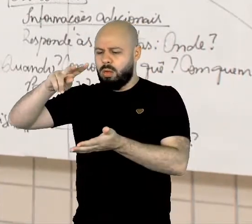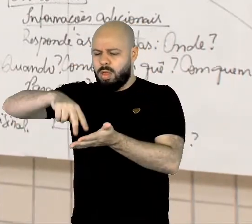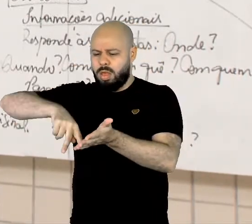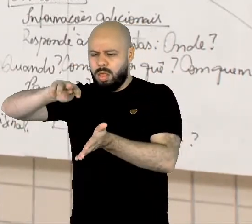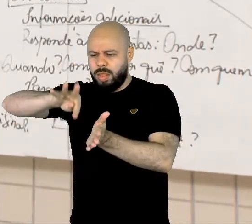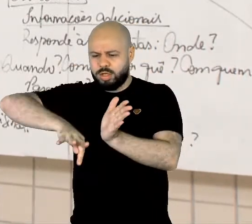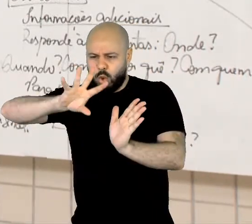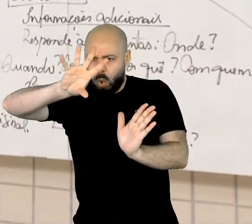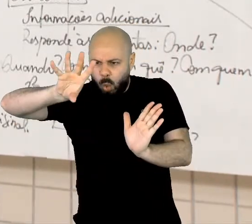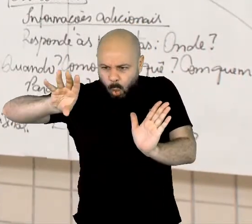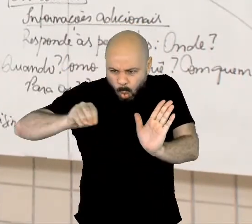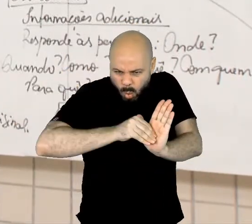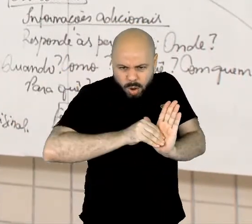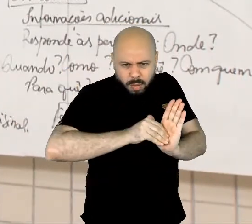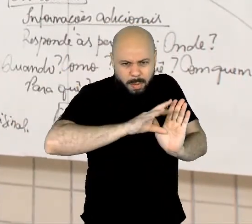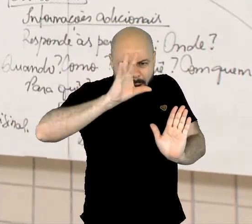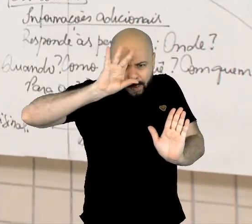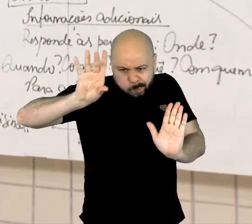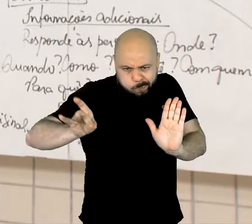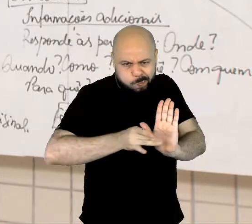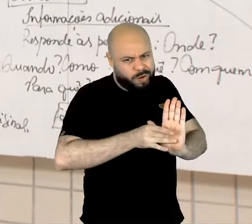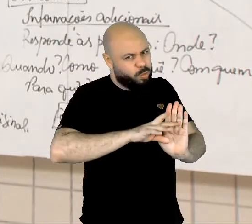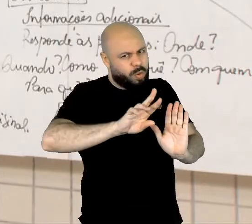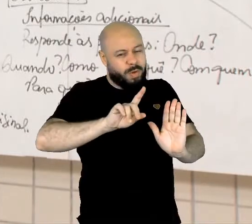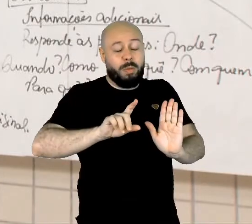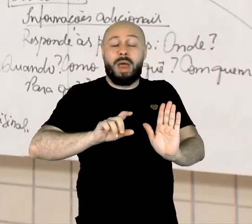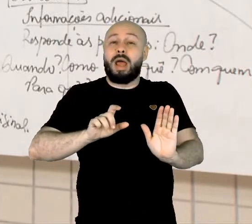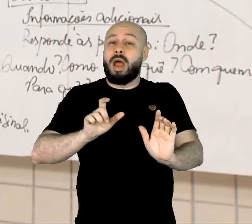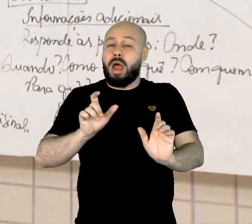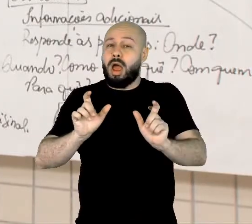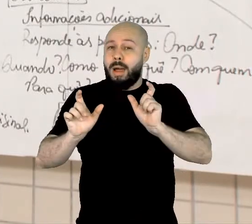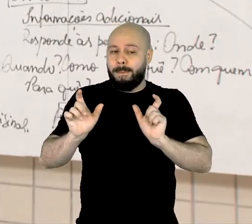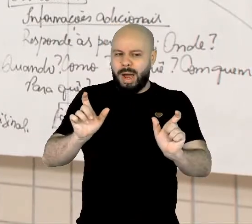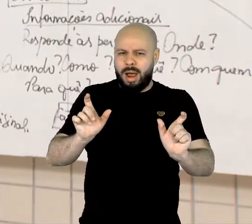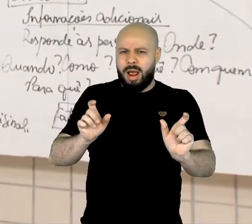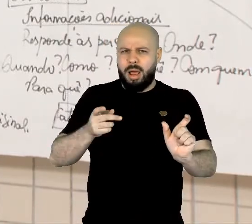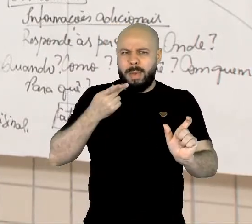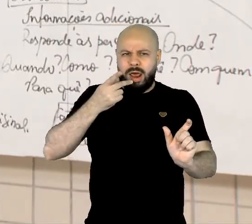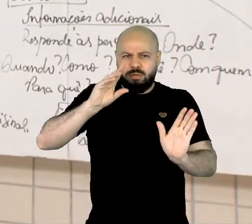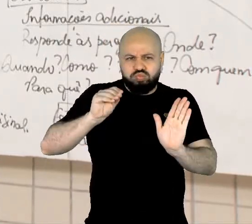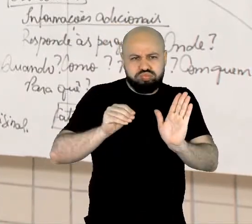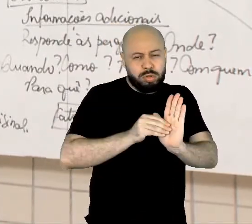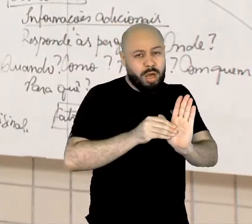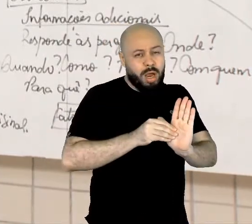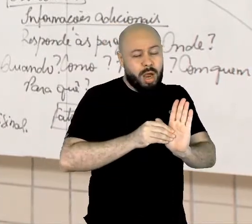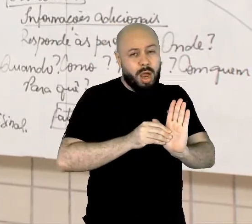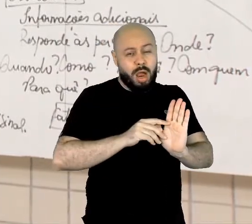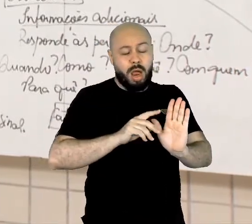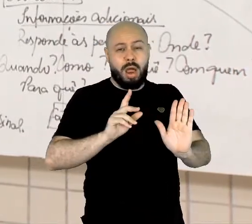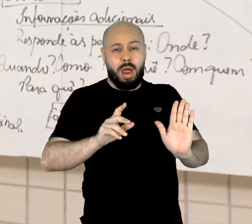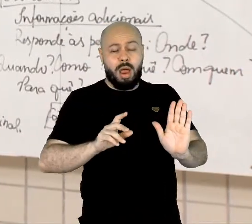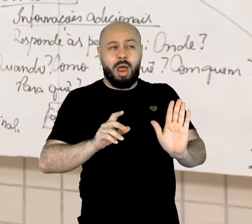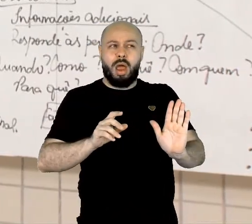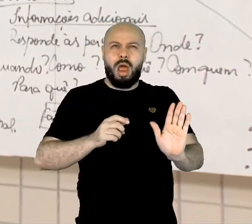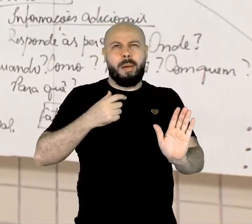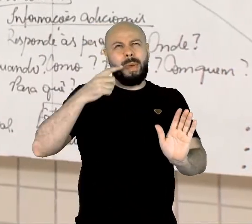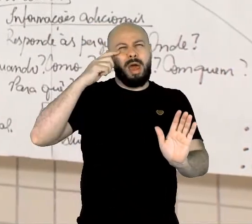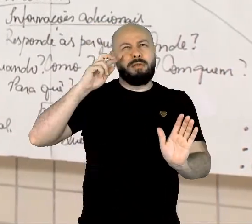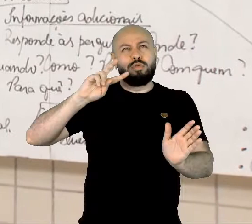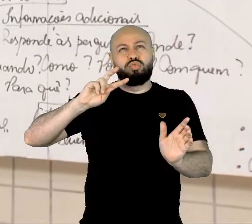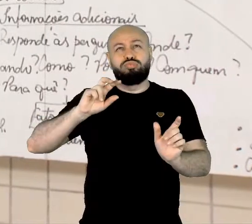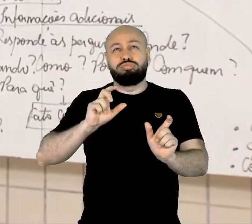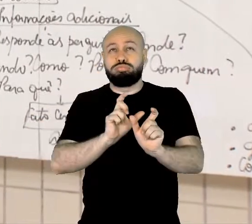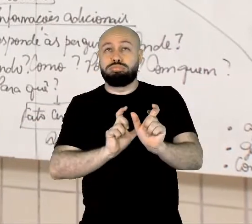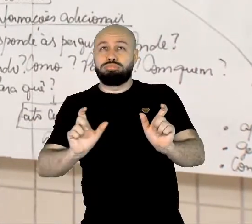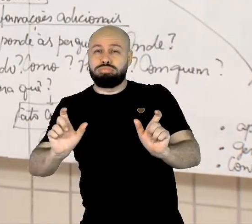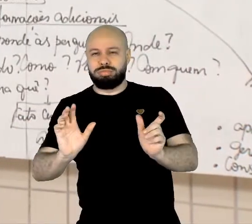exprime-se as ideias principais por palavras nossas, a linguagem pessoal substitui por palavras nossas. O texto